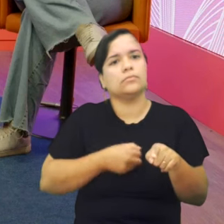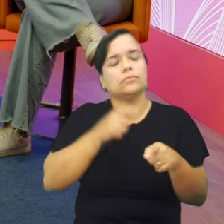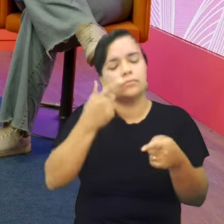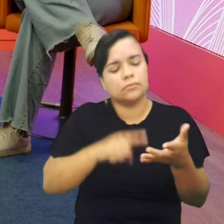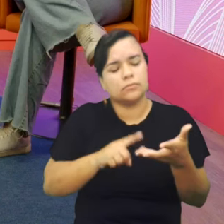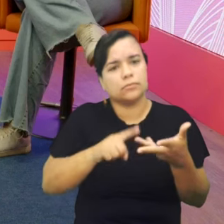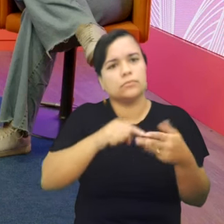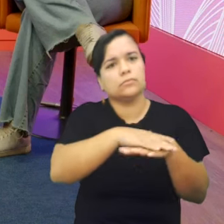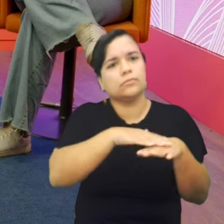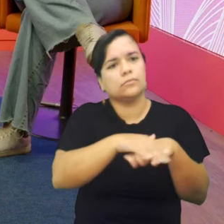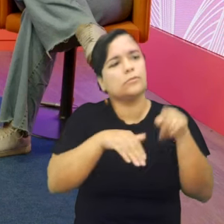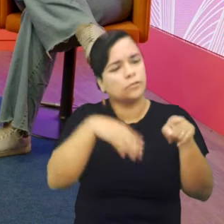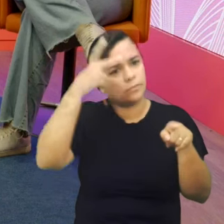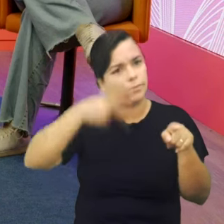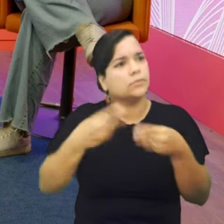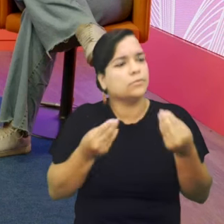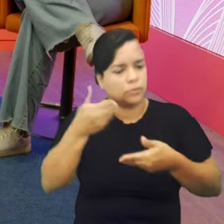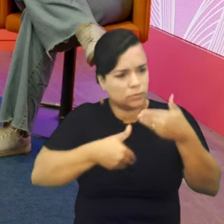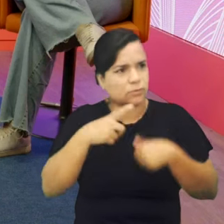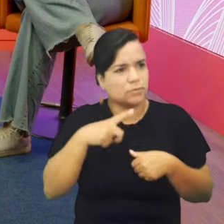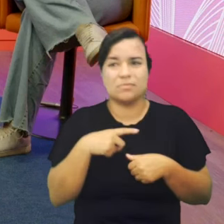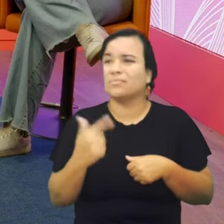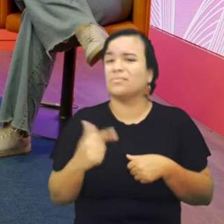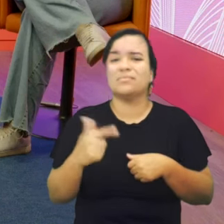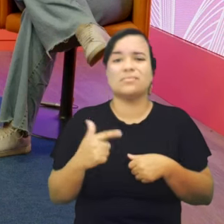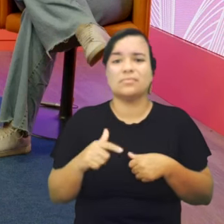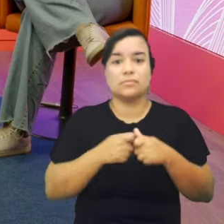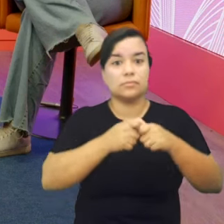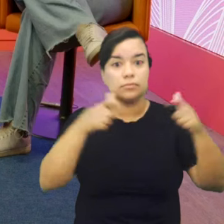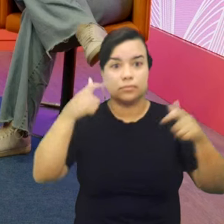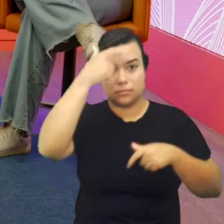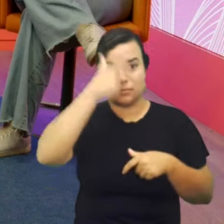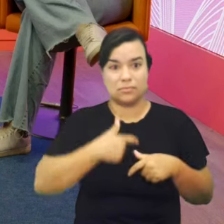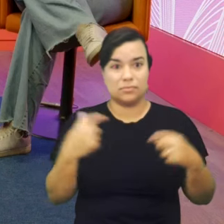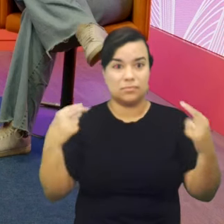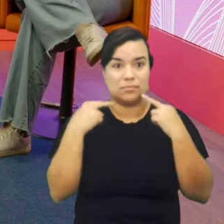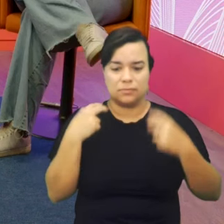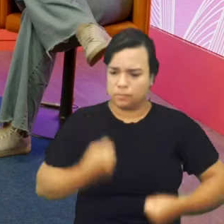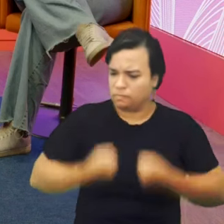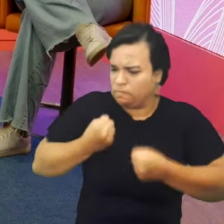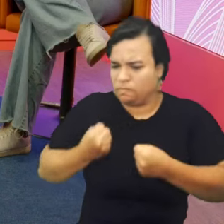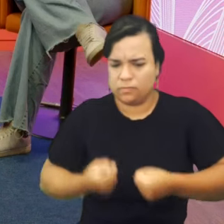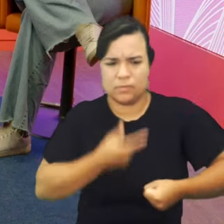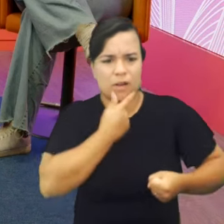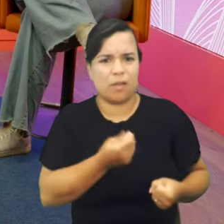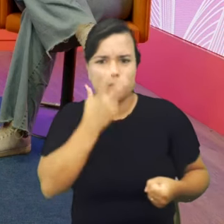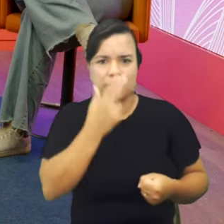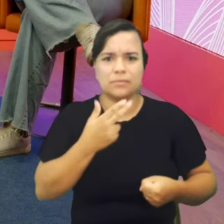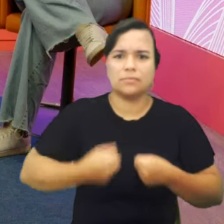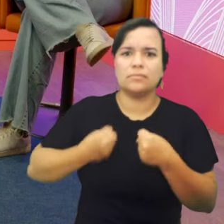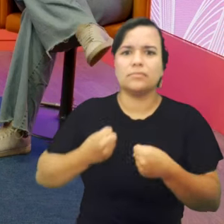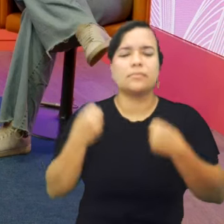você falou do autocuidado. Exato. Então elas se tornaram extremamente masculinas, pelo dia a dia, pelo peso que ela carrega